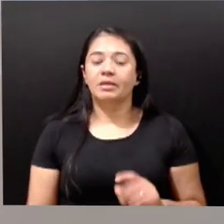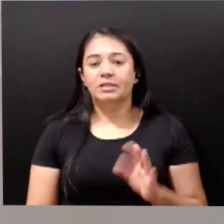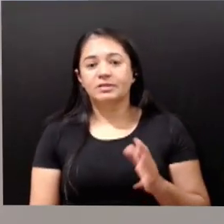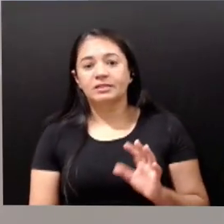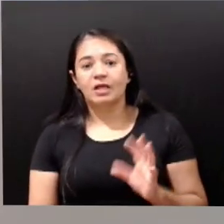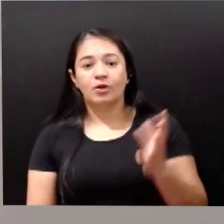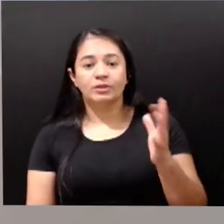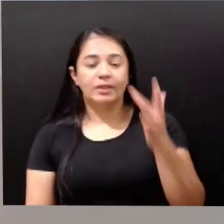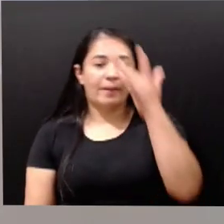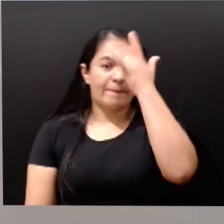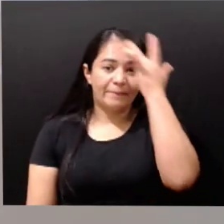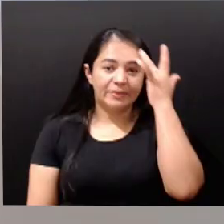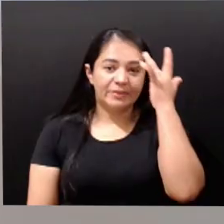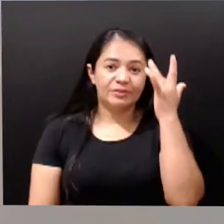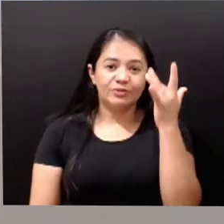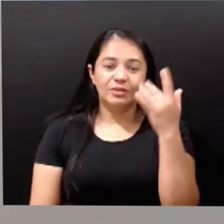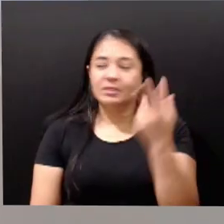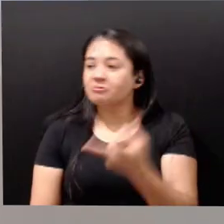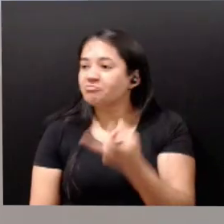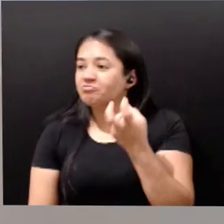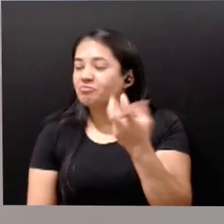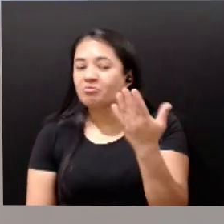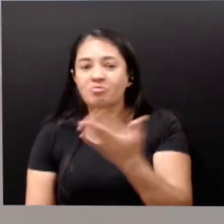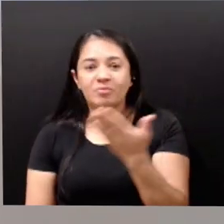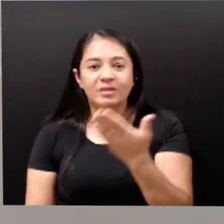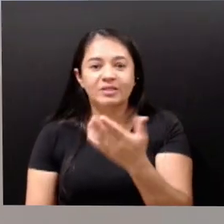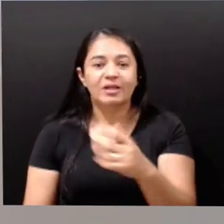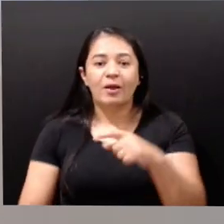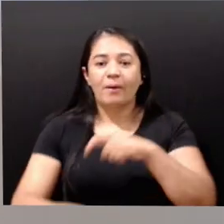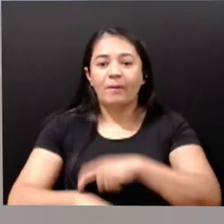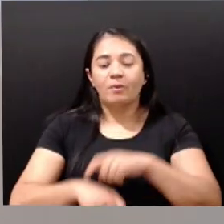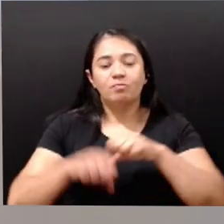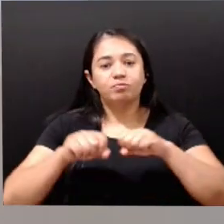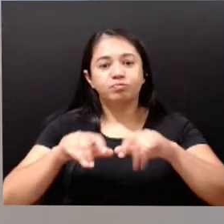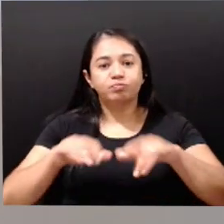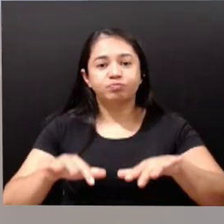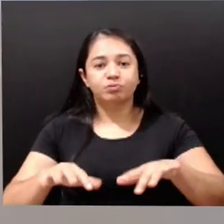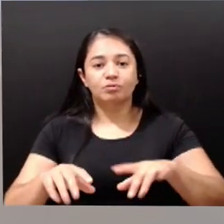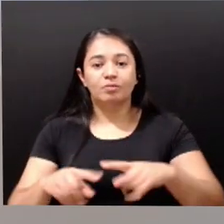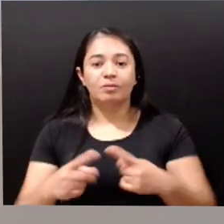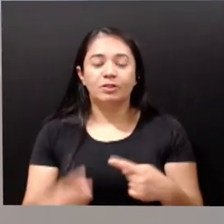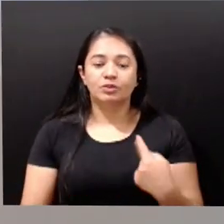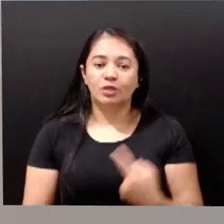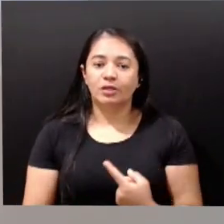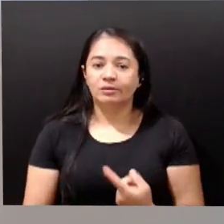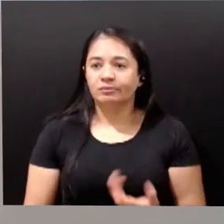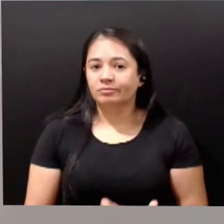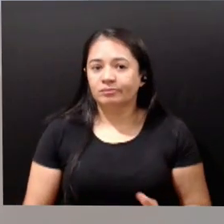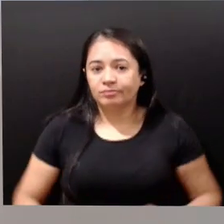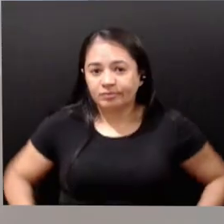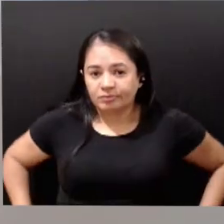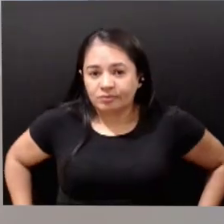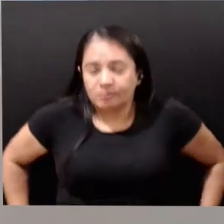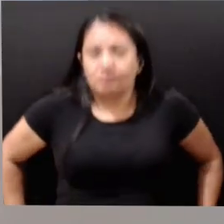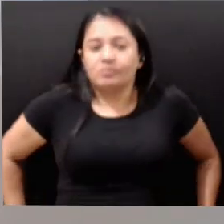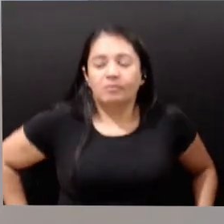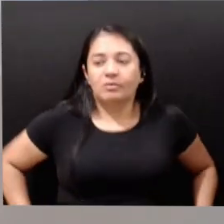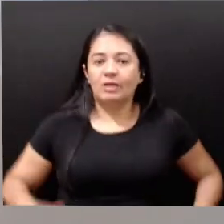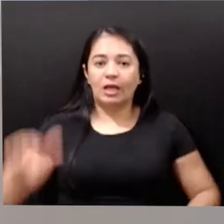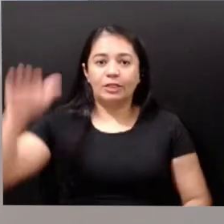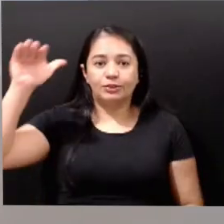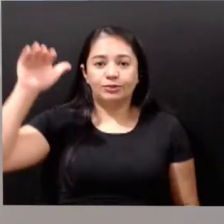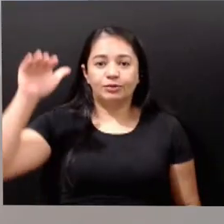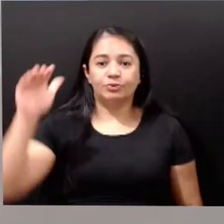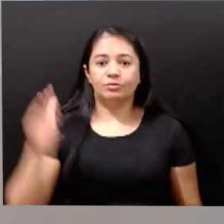Mas, eventualmente, existem pessoas que escapam, né, desse primeiro momento de transmissão, e não é incomum a gente pegar adultos